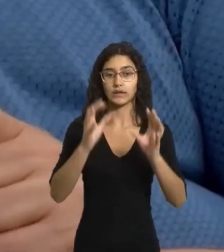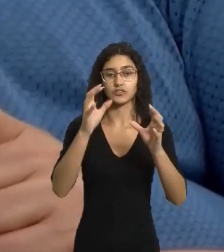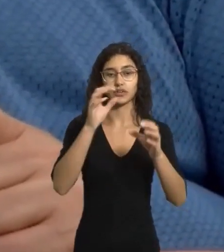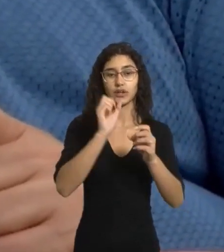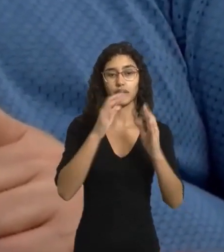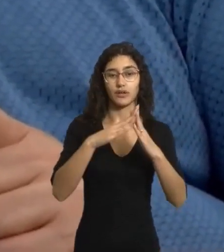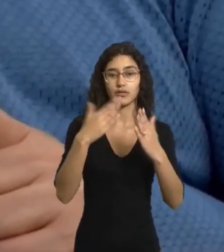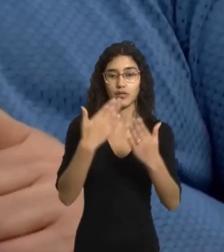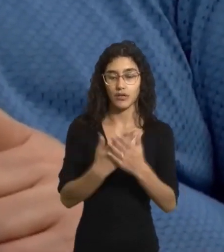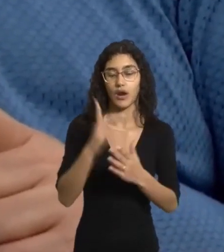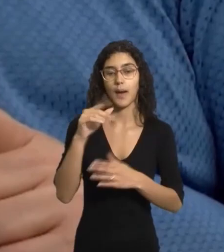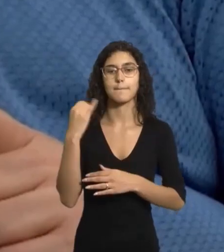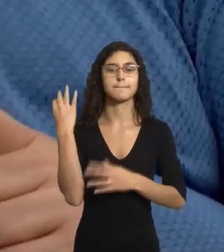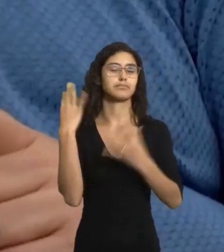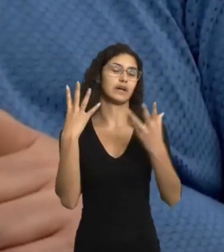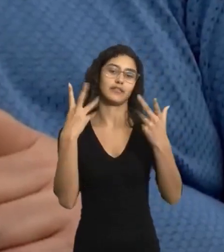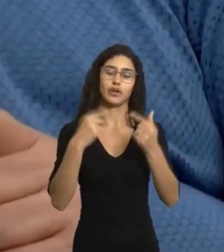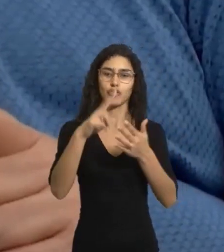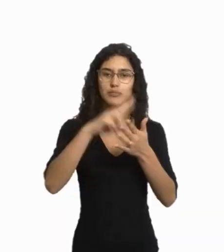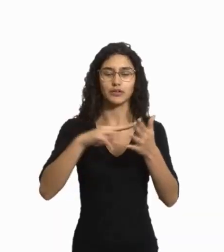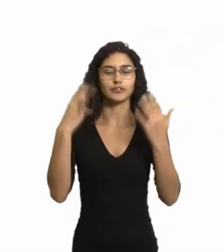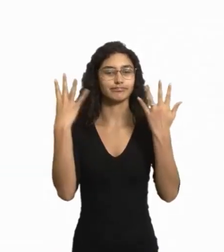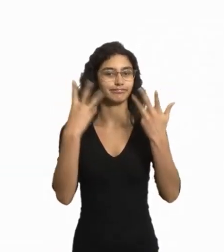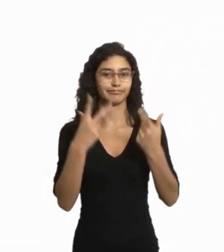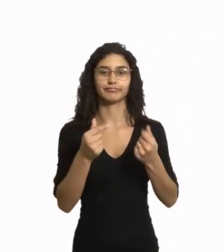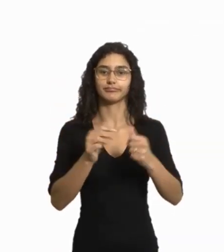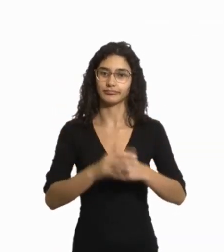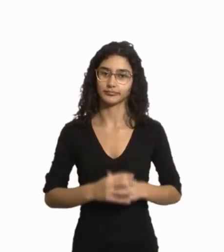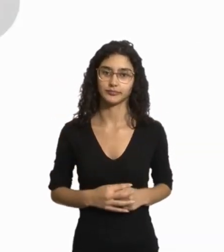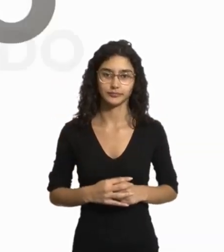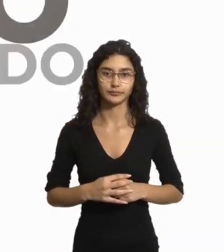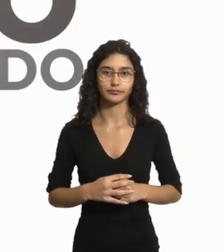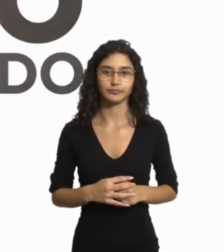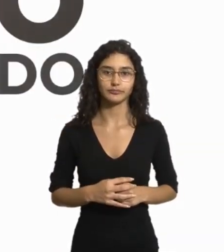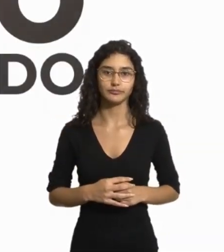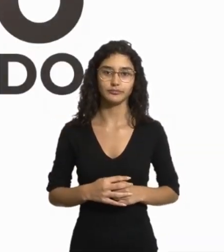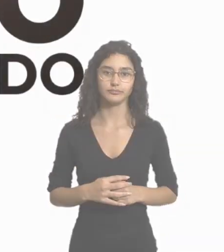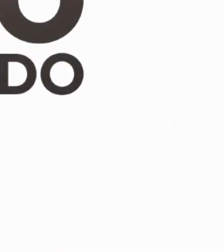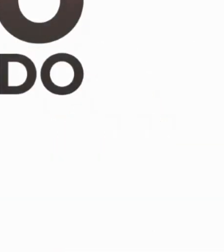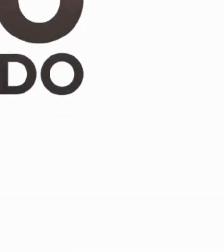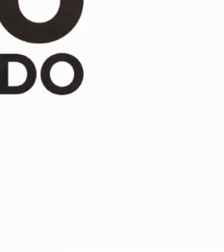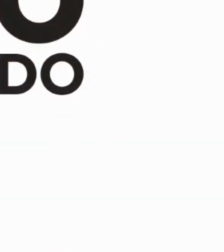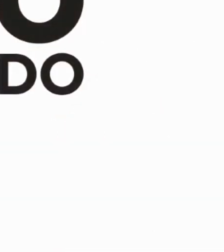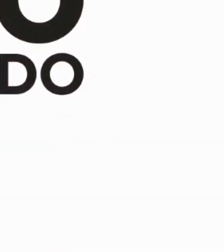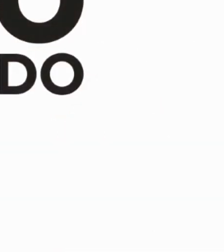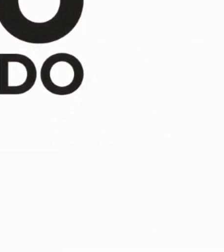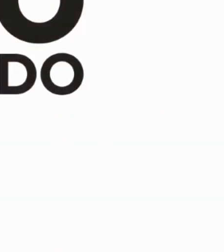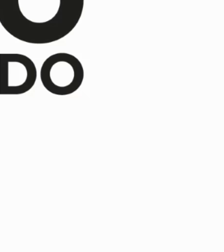imperdível, uma leitura arrebatadora.